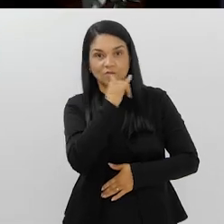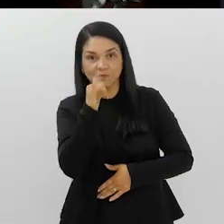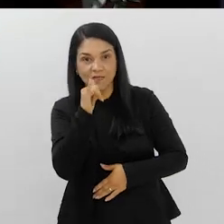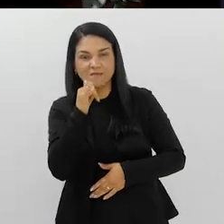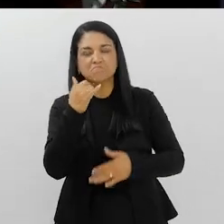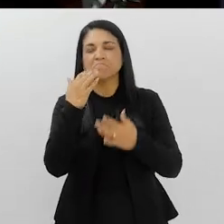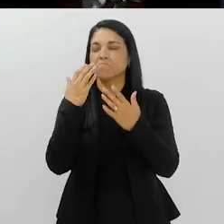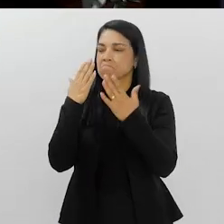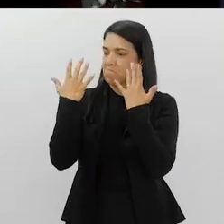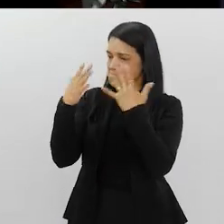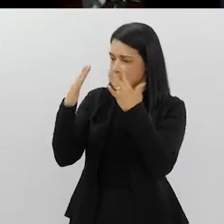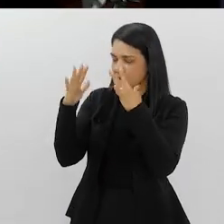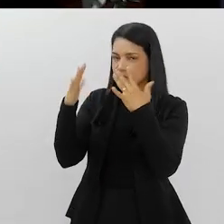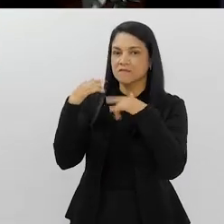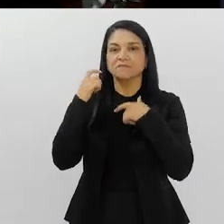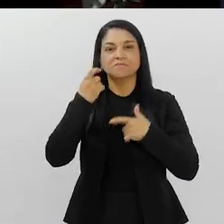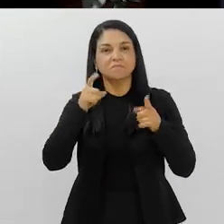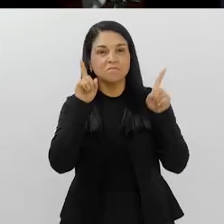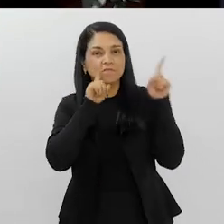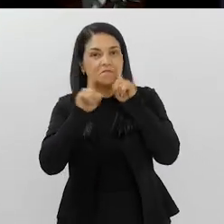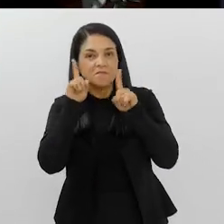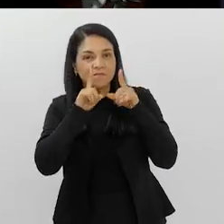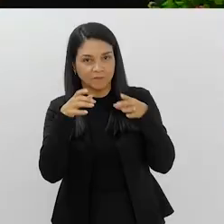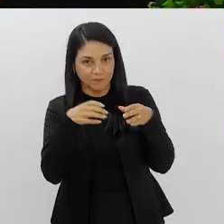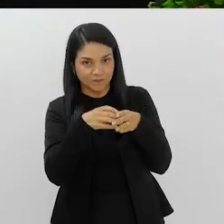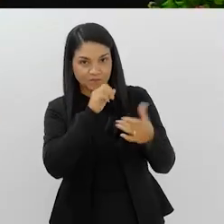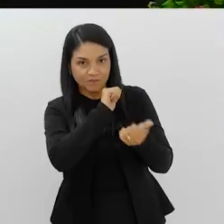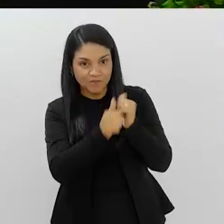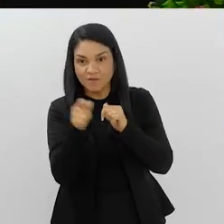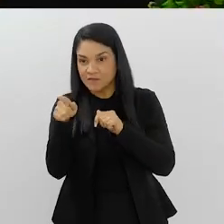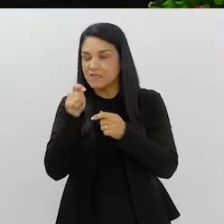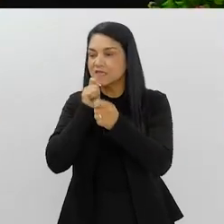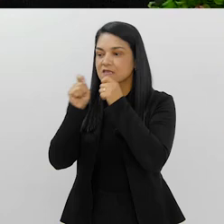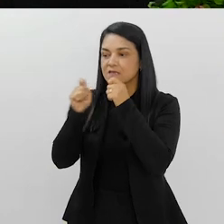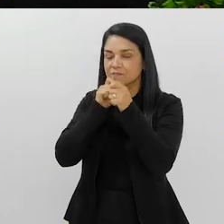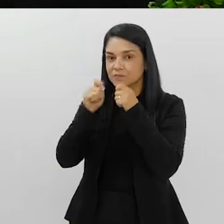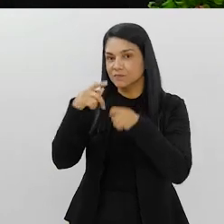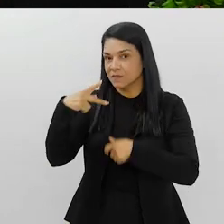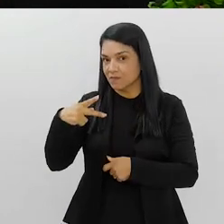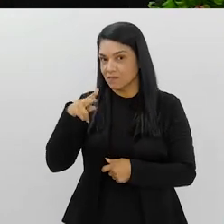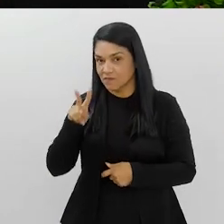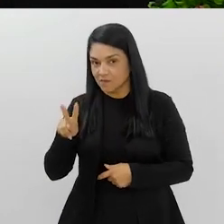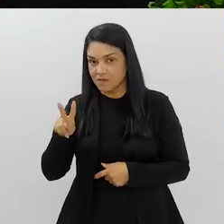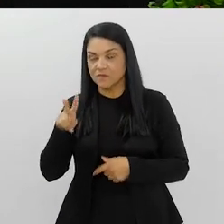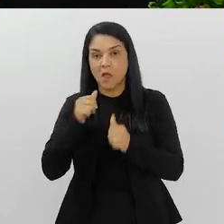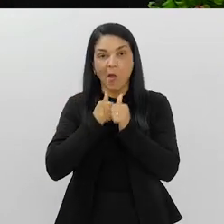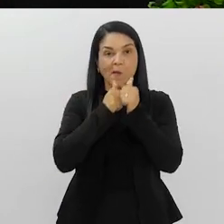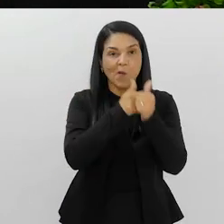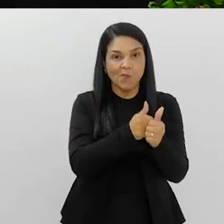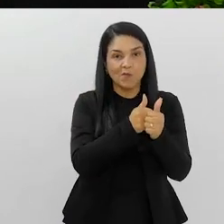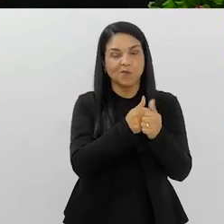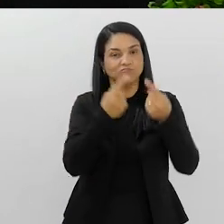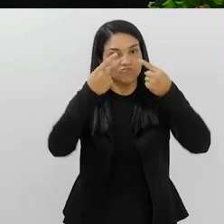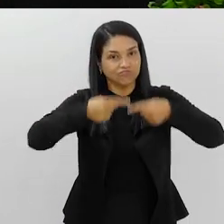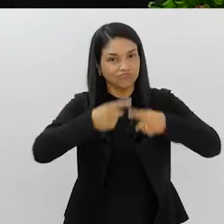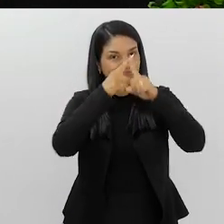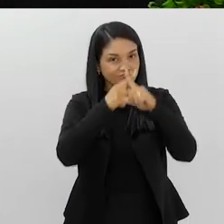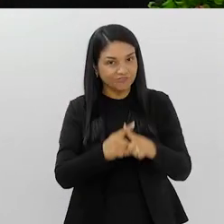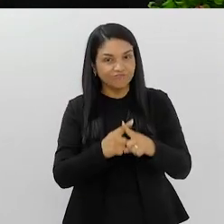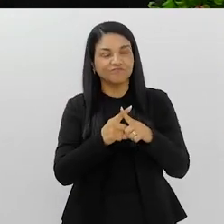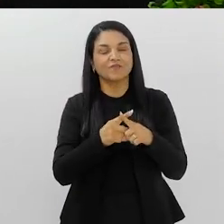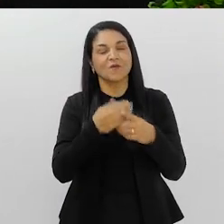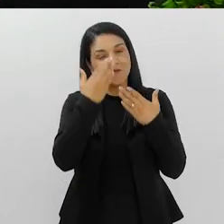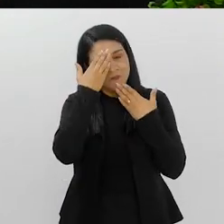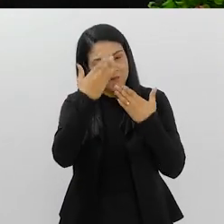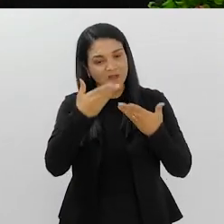Parabéns ao Maricá. PV, você foi o repórter da TV Alerge, que acompanhou as partidas e mais uma vez está com a gente aqui no Arena. Muito